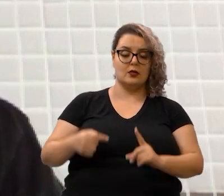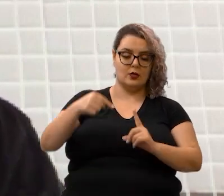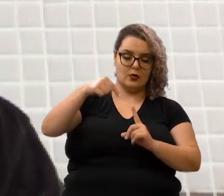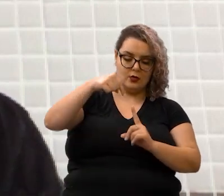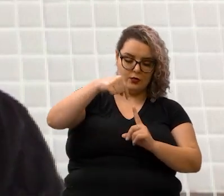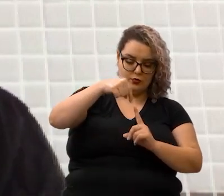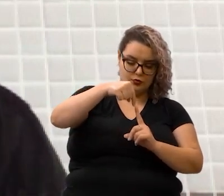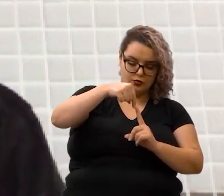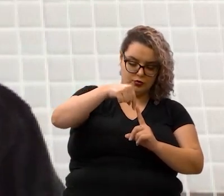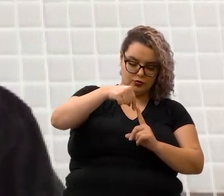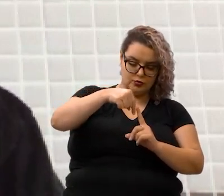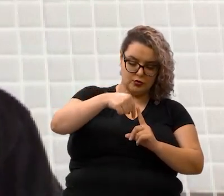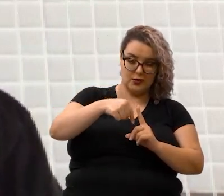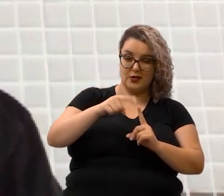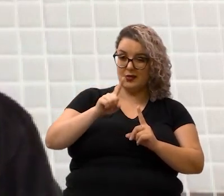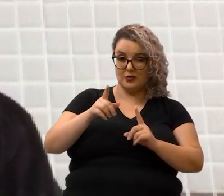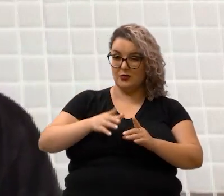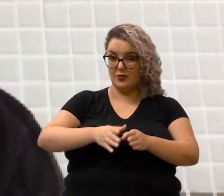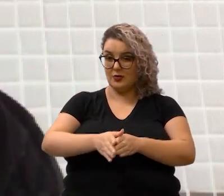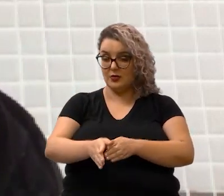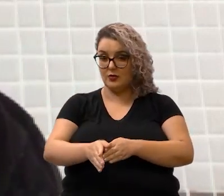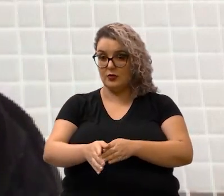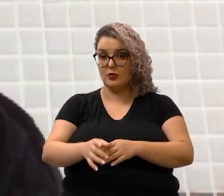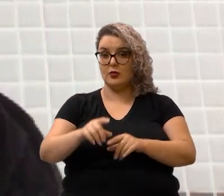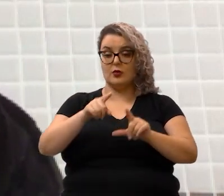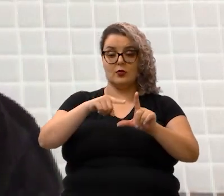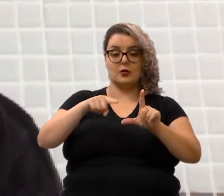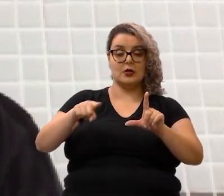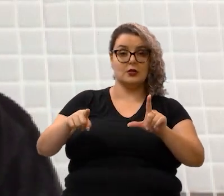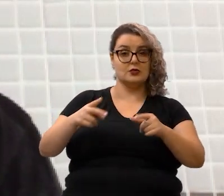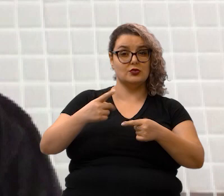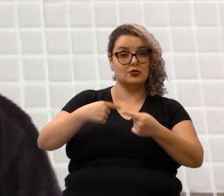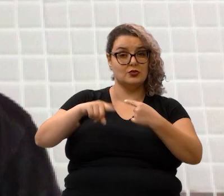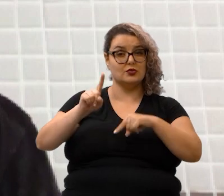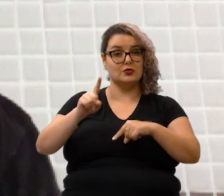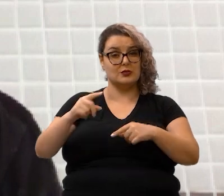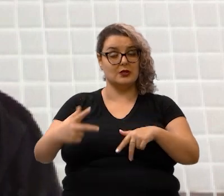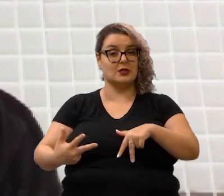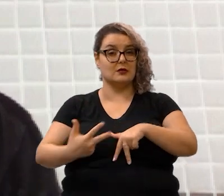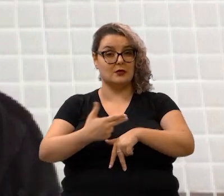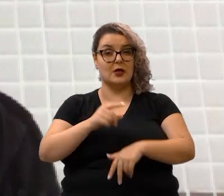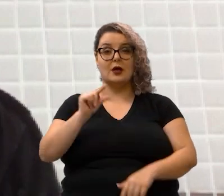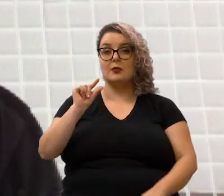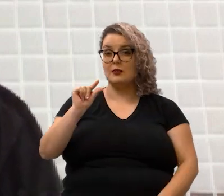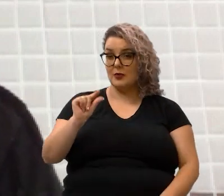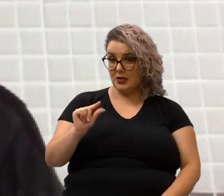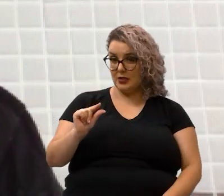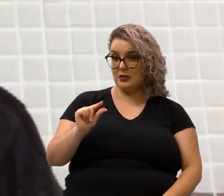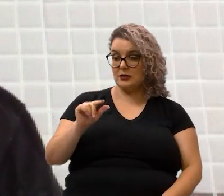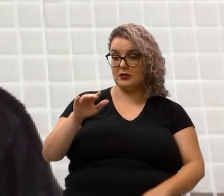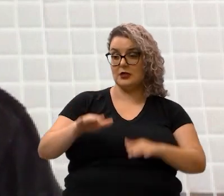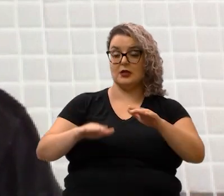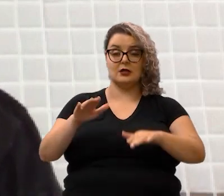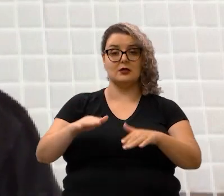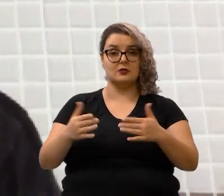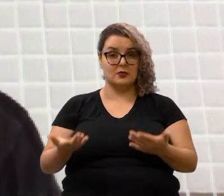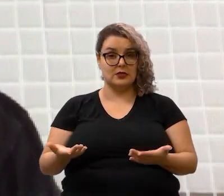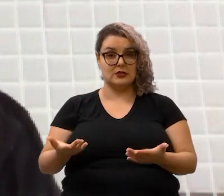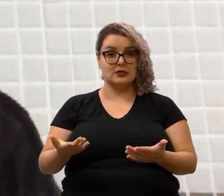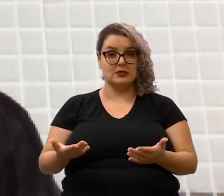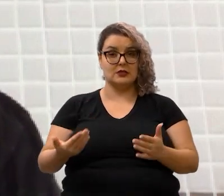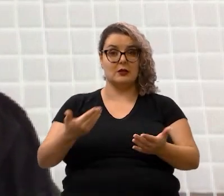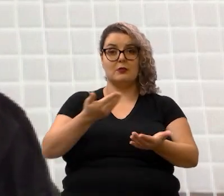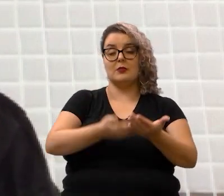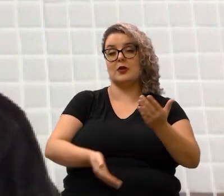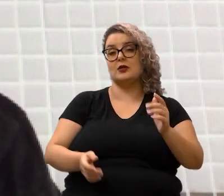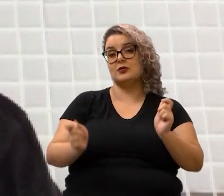cabeça do fêmur, que eu não recomendo muito, porque o índice de sucesso dessas cirurgias é pequeno e muitas vezes você tira